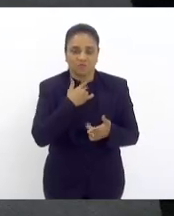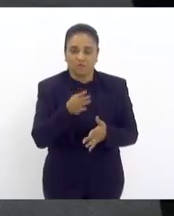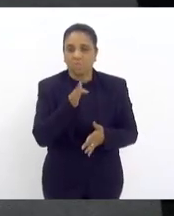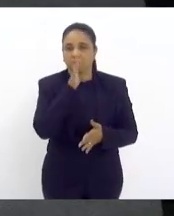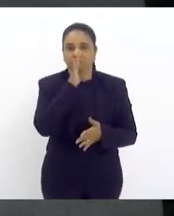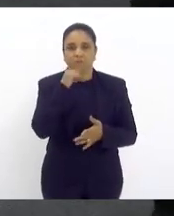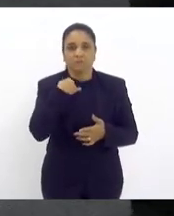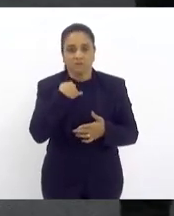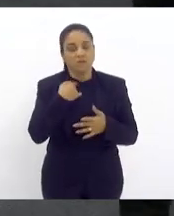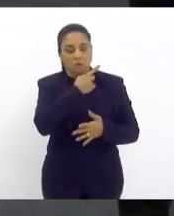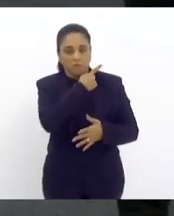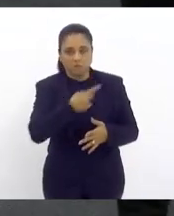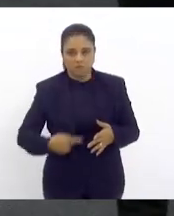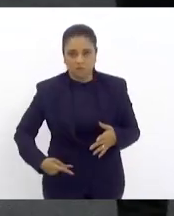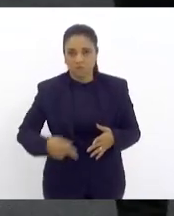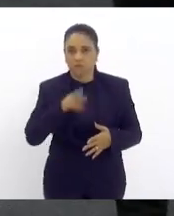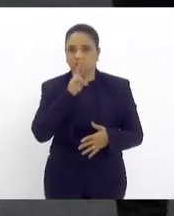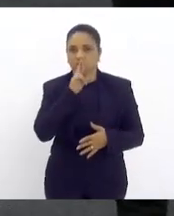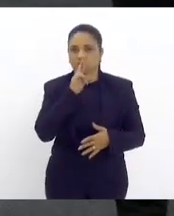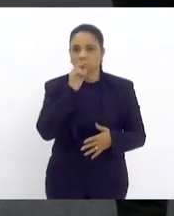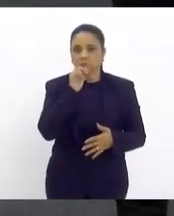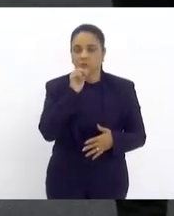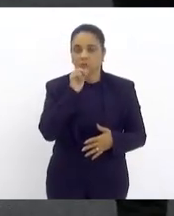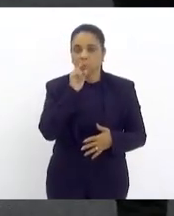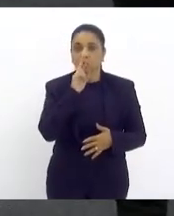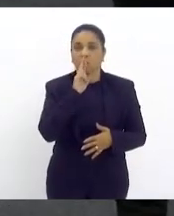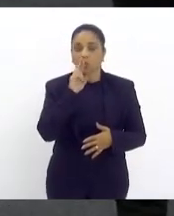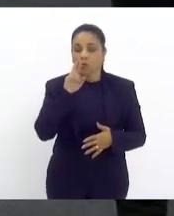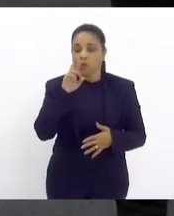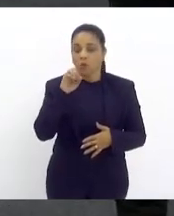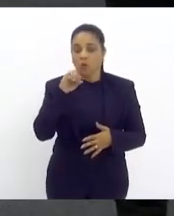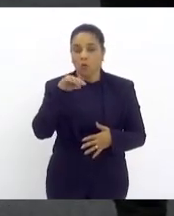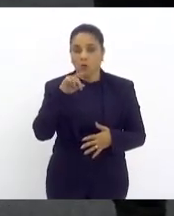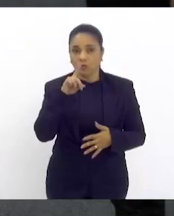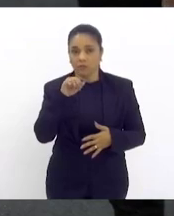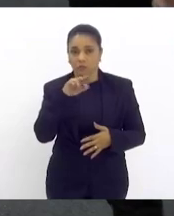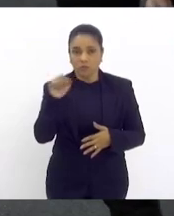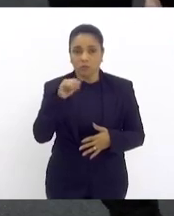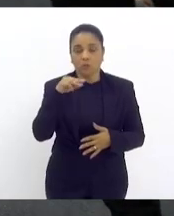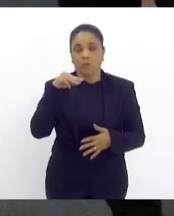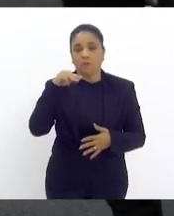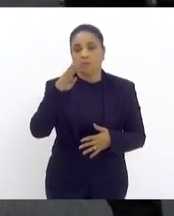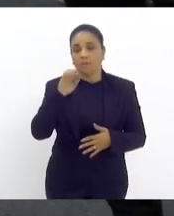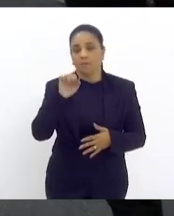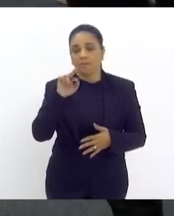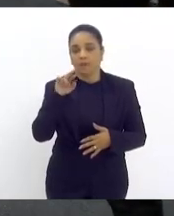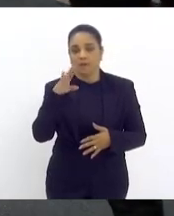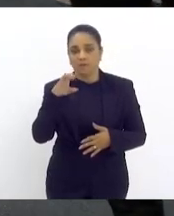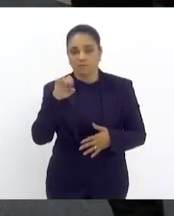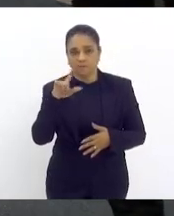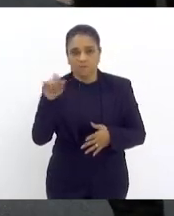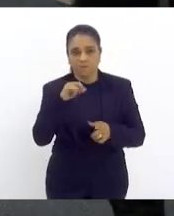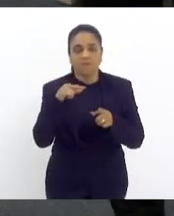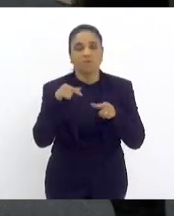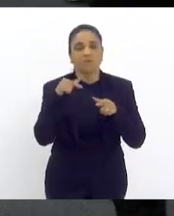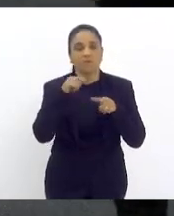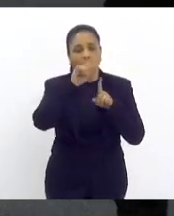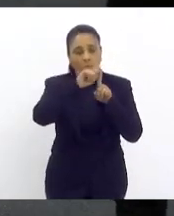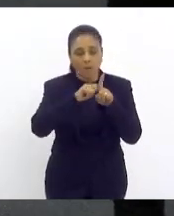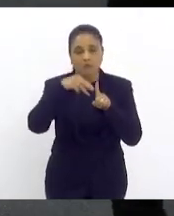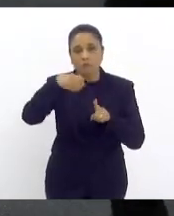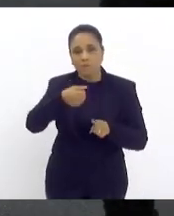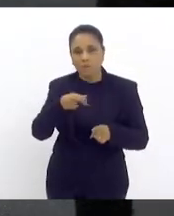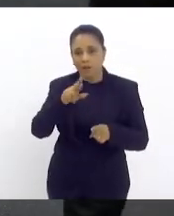tem adotado Presidente Rodrigo Bacelar que tenha adotado como fez no mês de março dar uma ênfase os projetos não só das